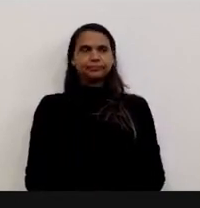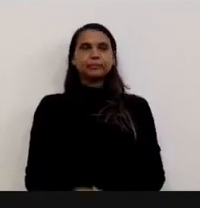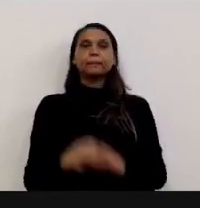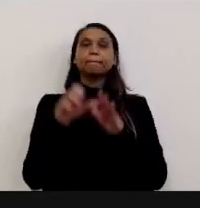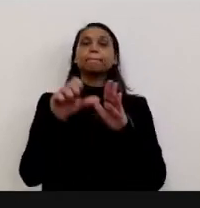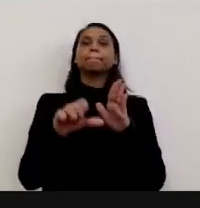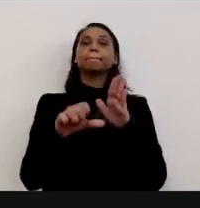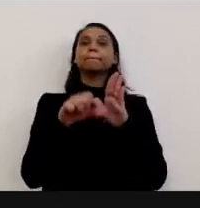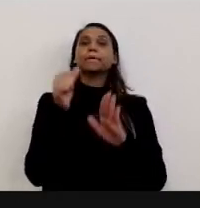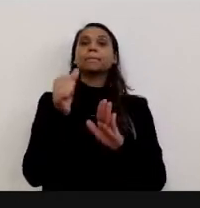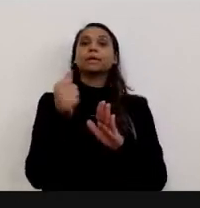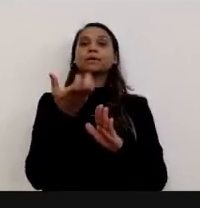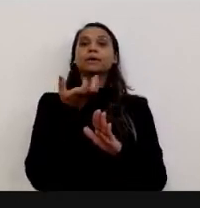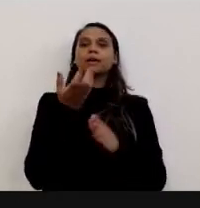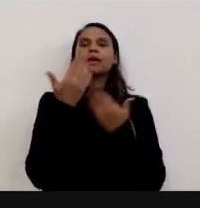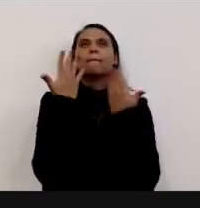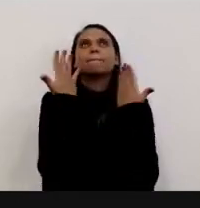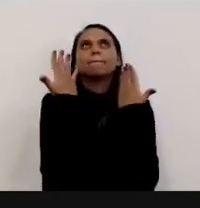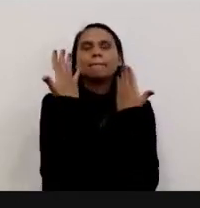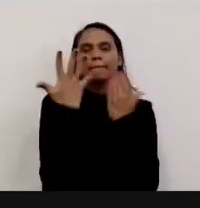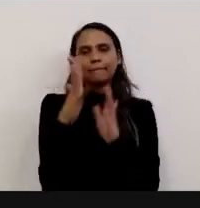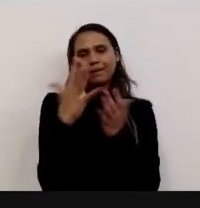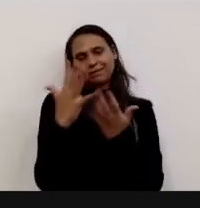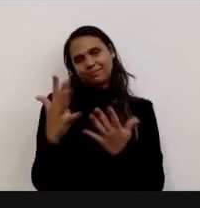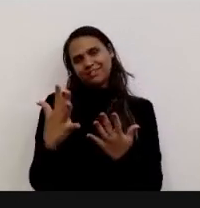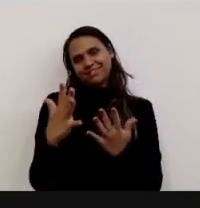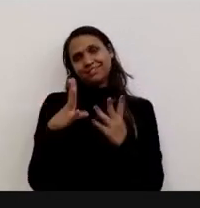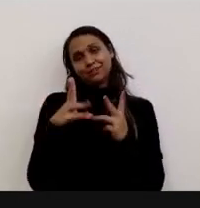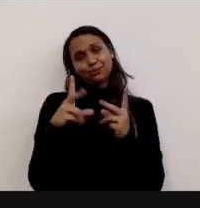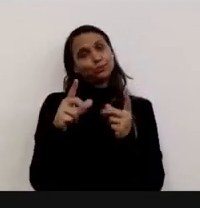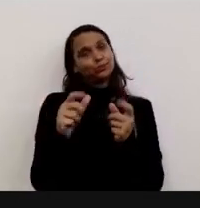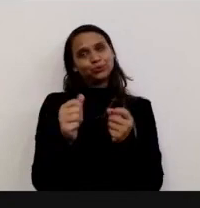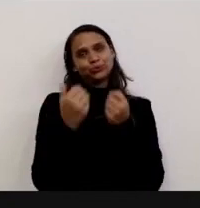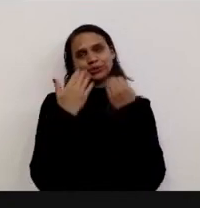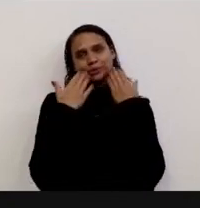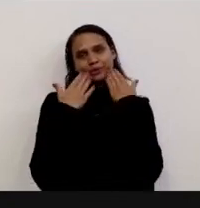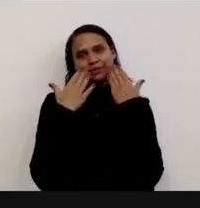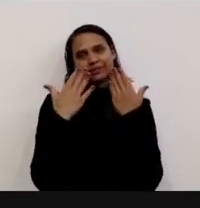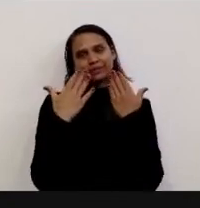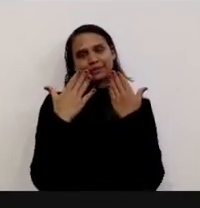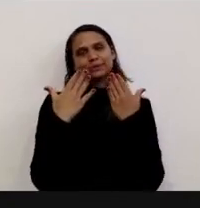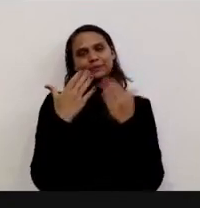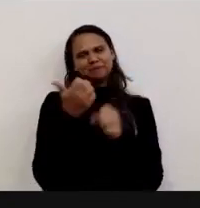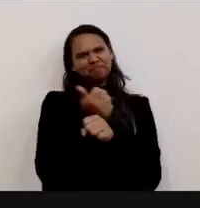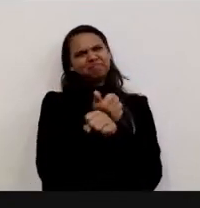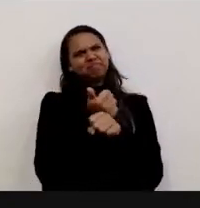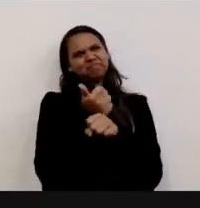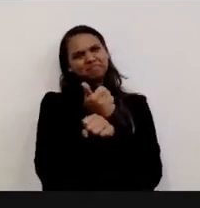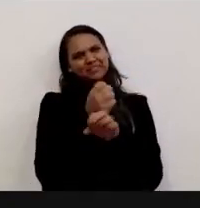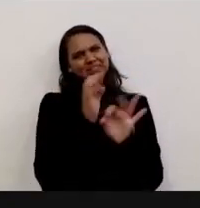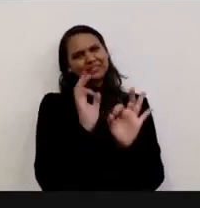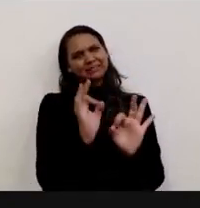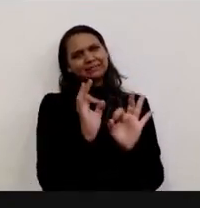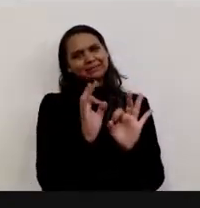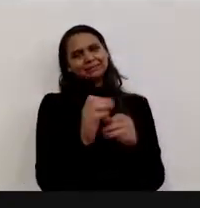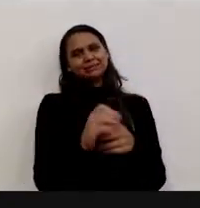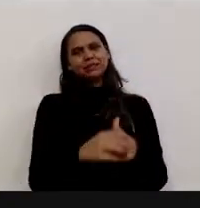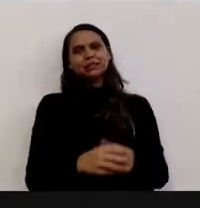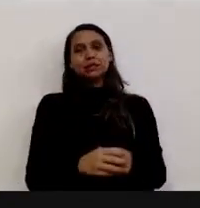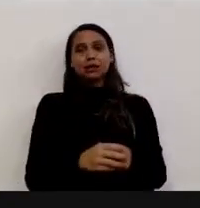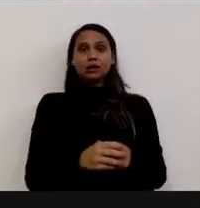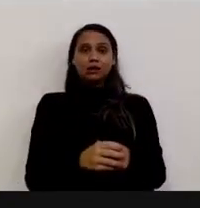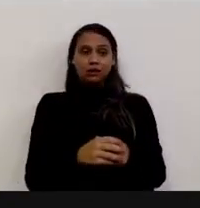dizer é parabéns a todos os trabalhos que foram aqui apresentados, de muita qualidade. E, apesar de eu